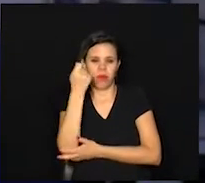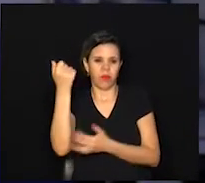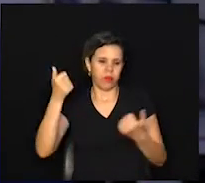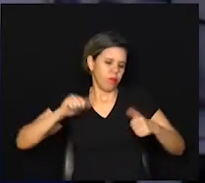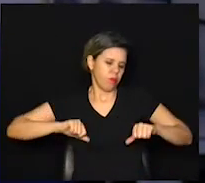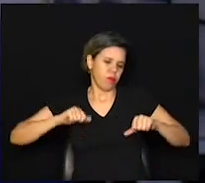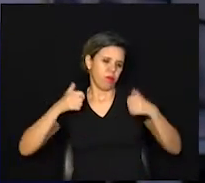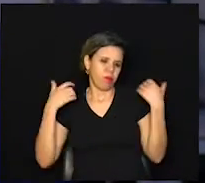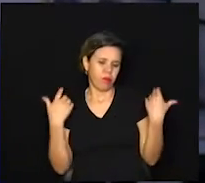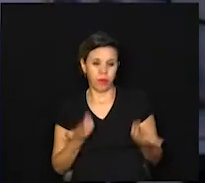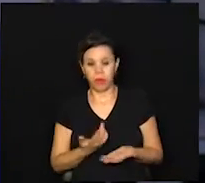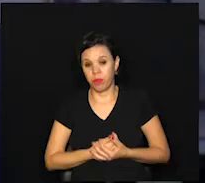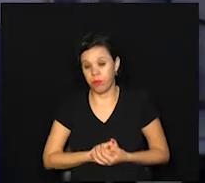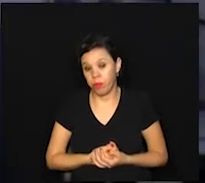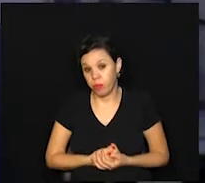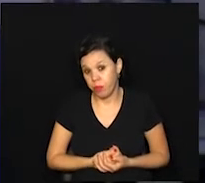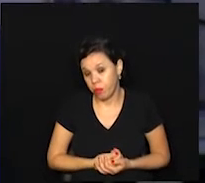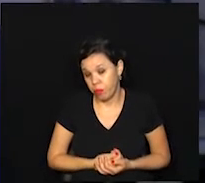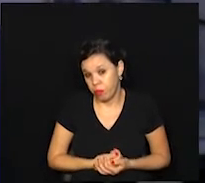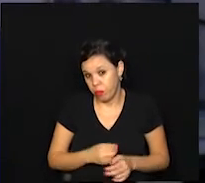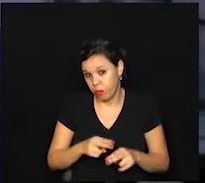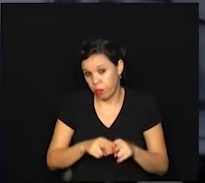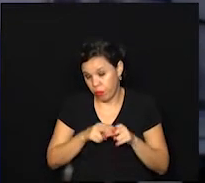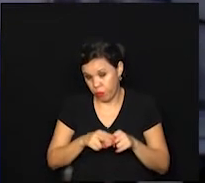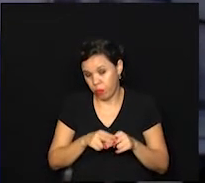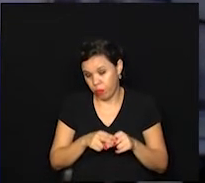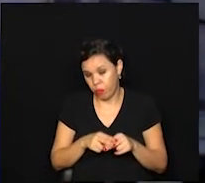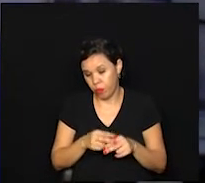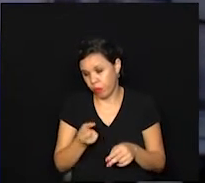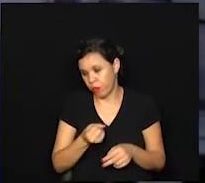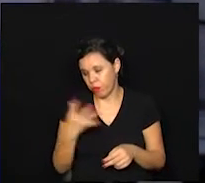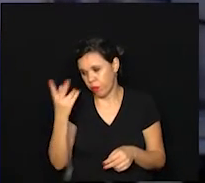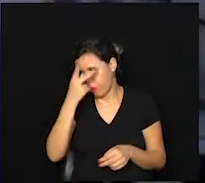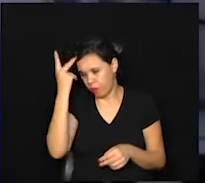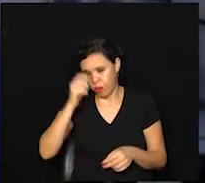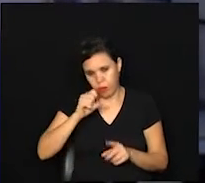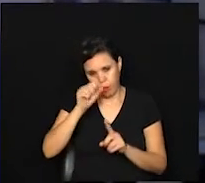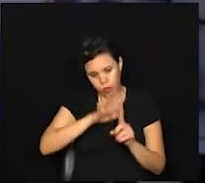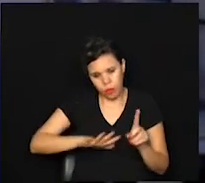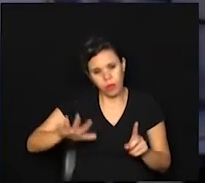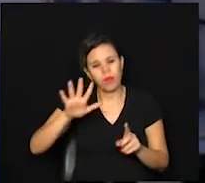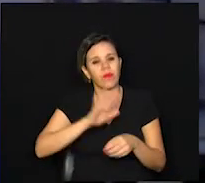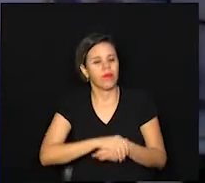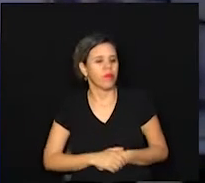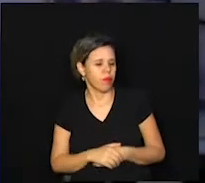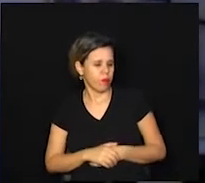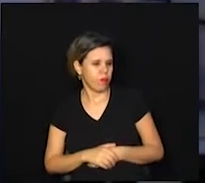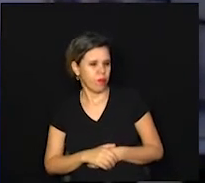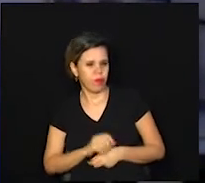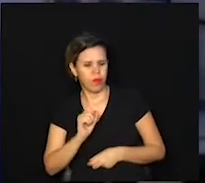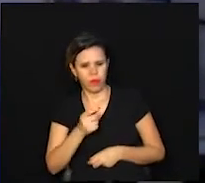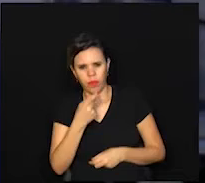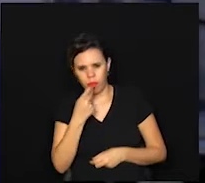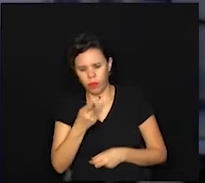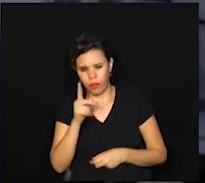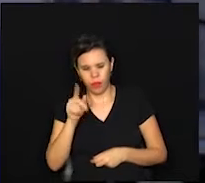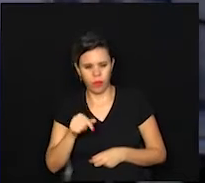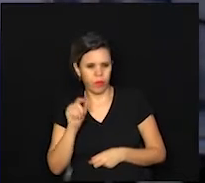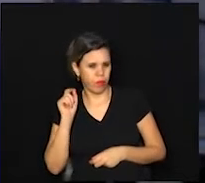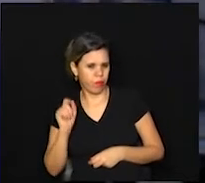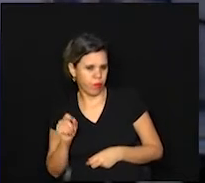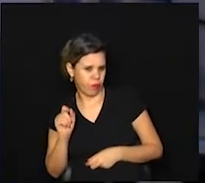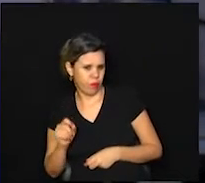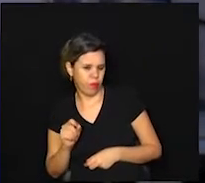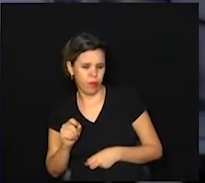né? Portanto, assim, parcela da sociedade entendeu que o que ele falava devia ser